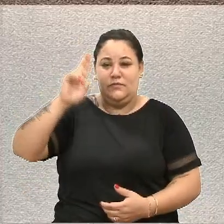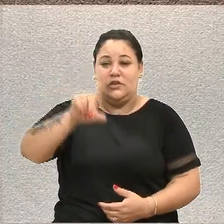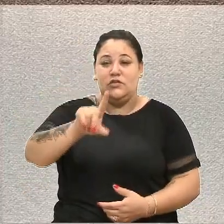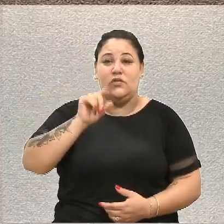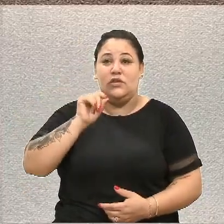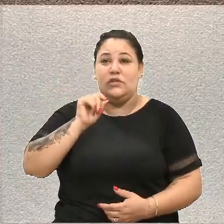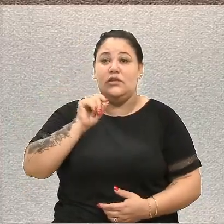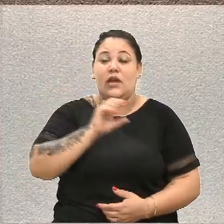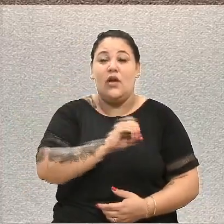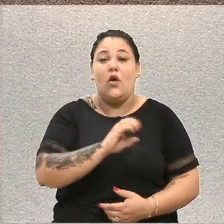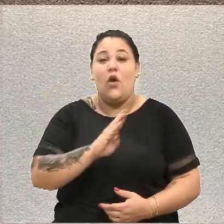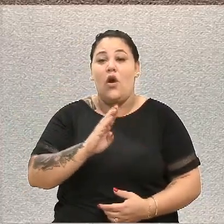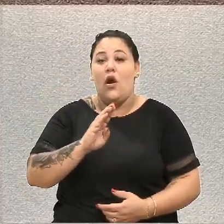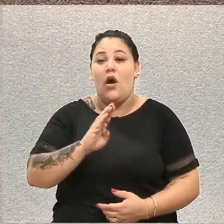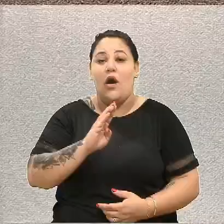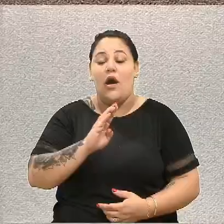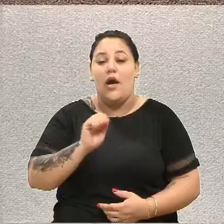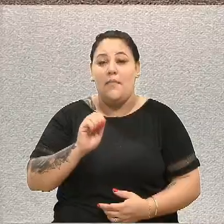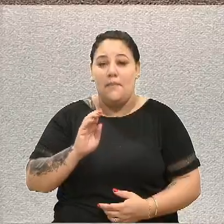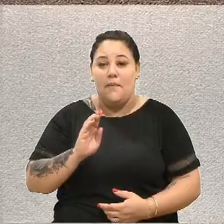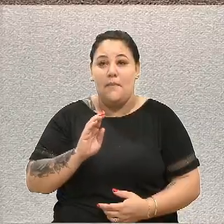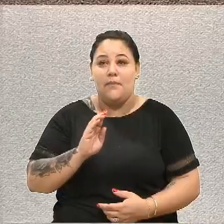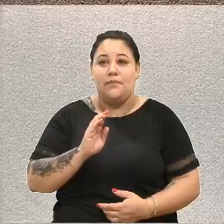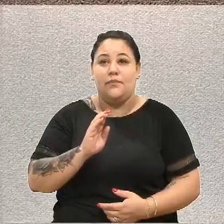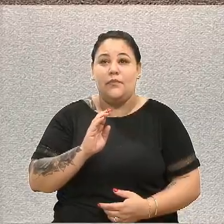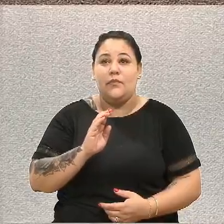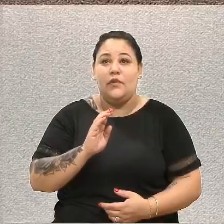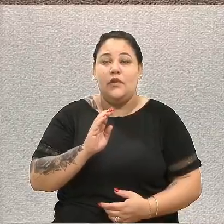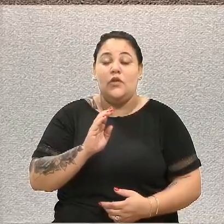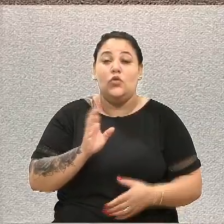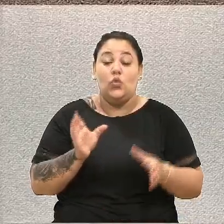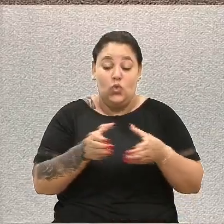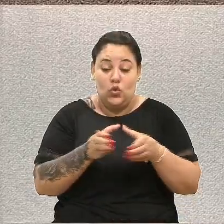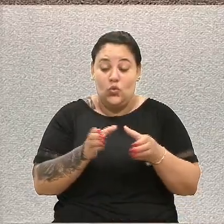dos Advogados, subseção de Caxias do Sul, para o triênio de